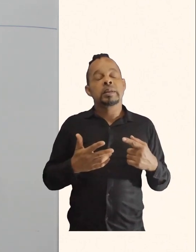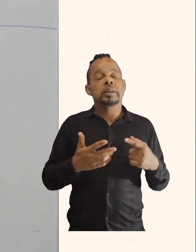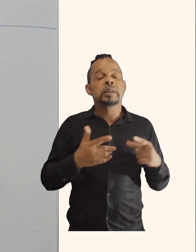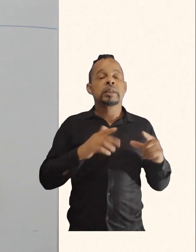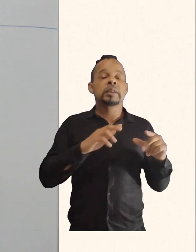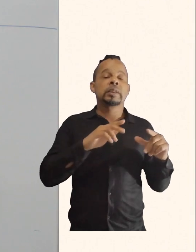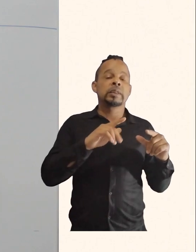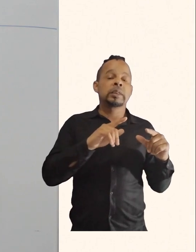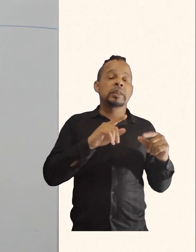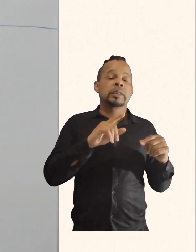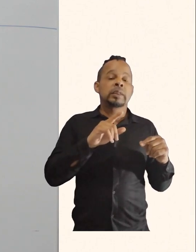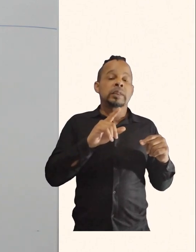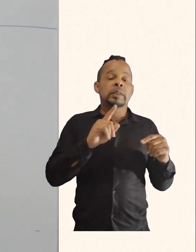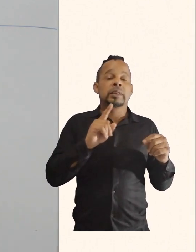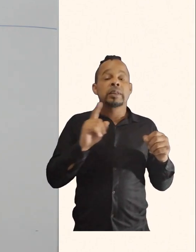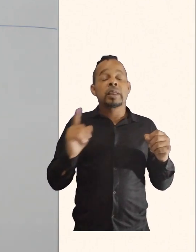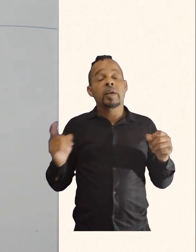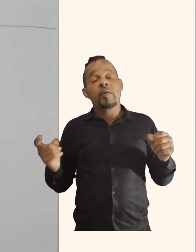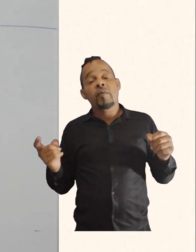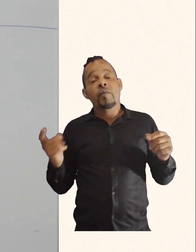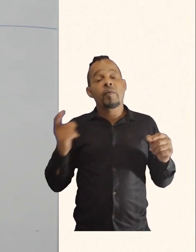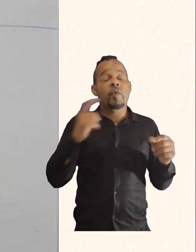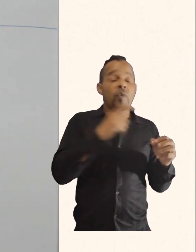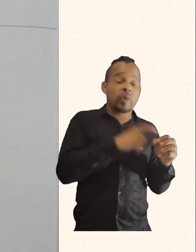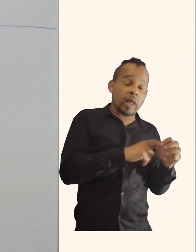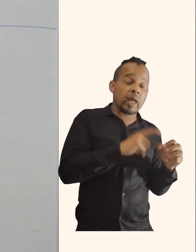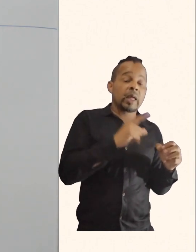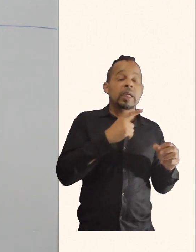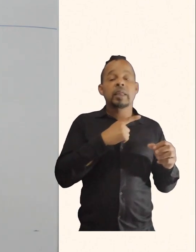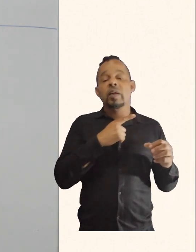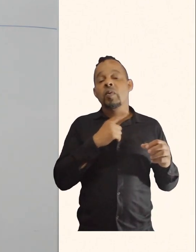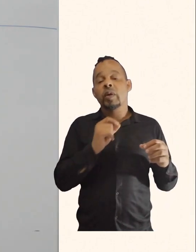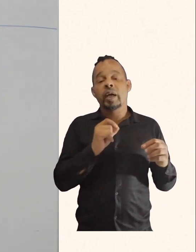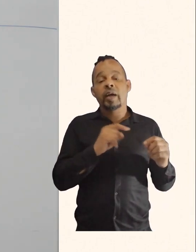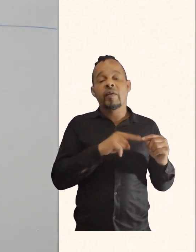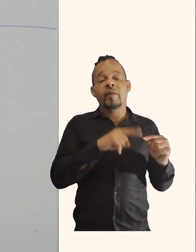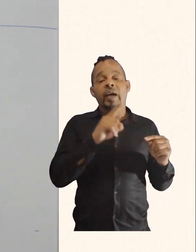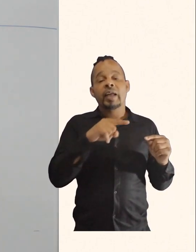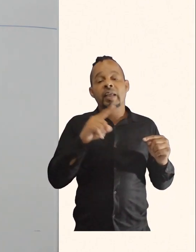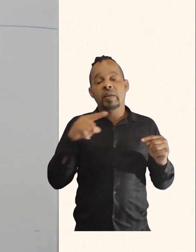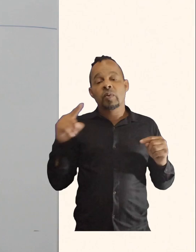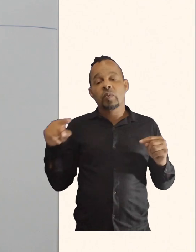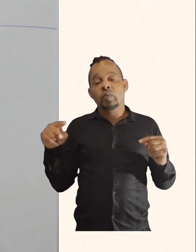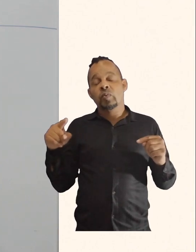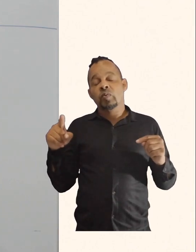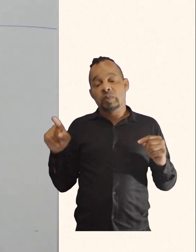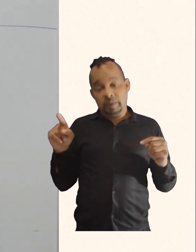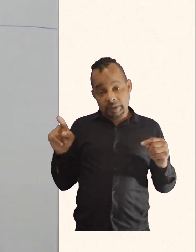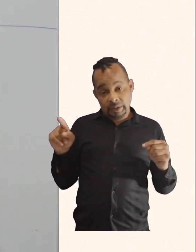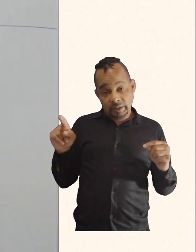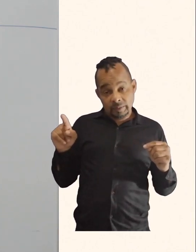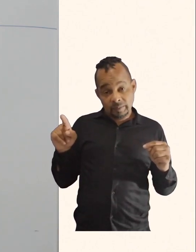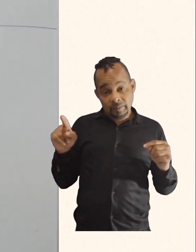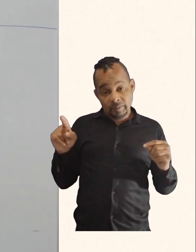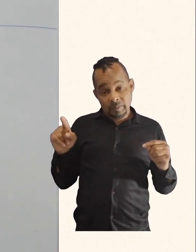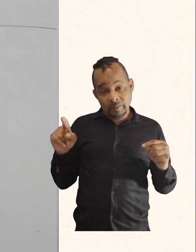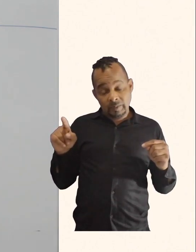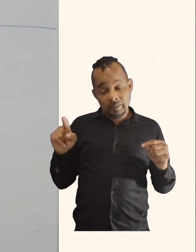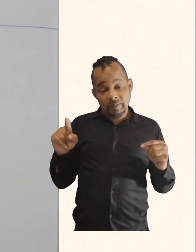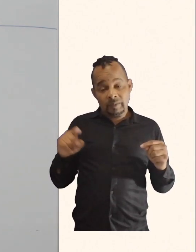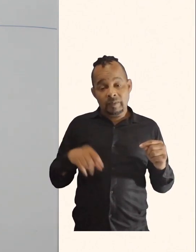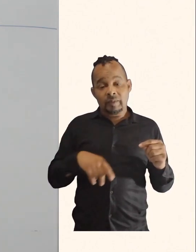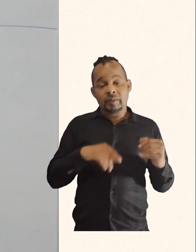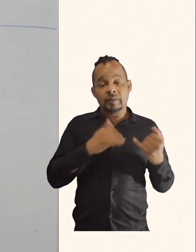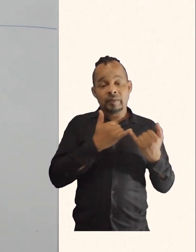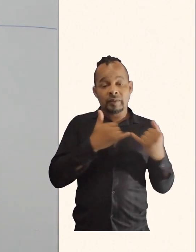E para retornar de B até A, eu vou ter uma variação de